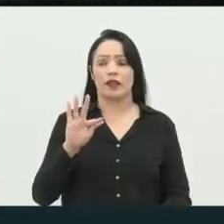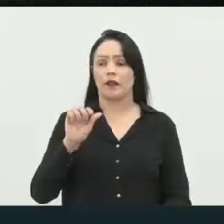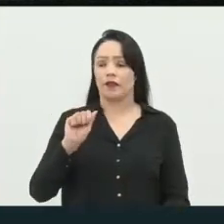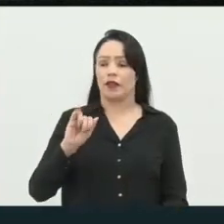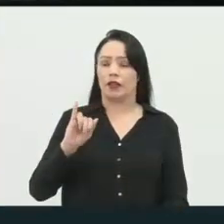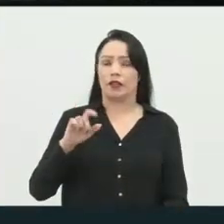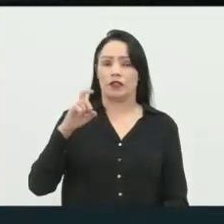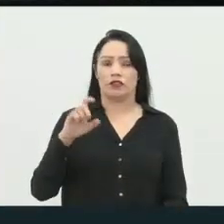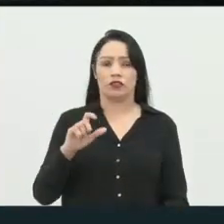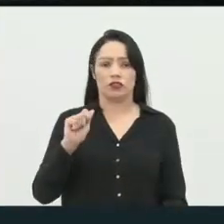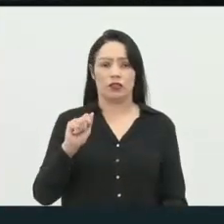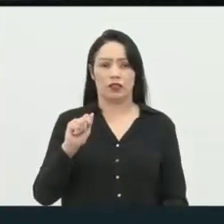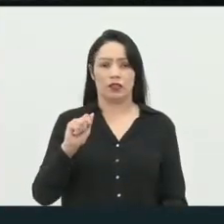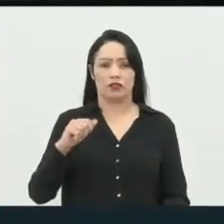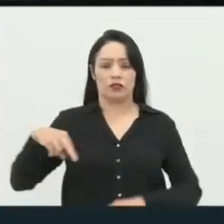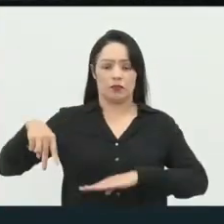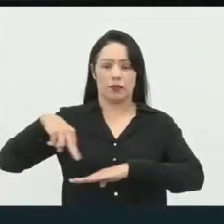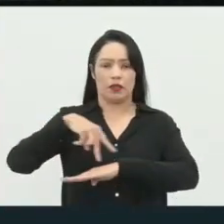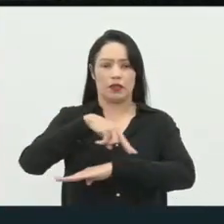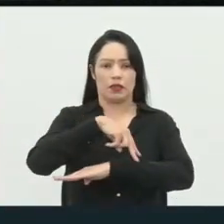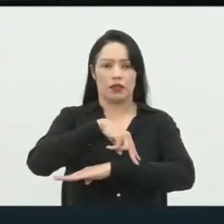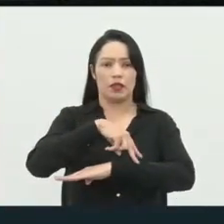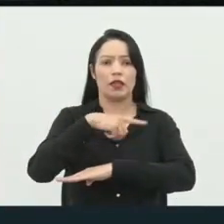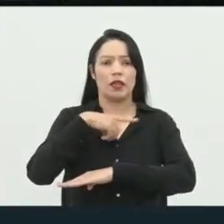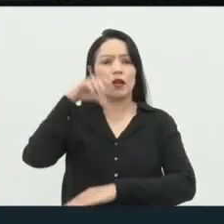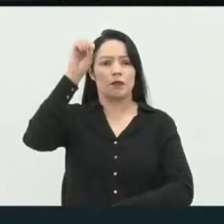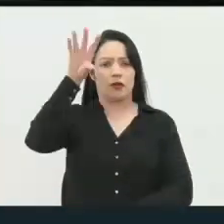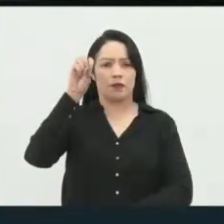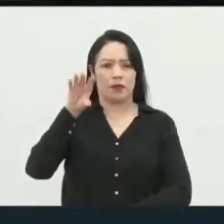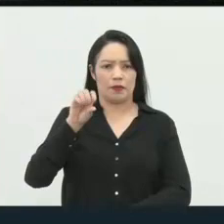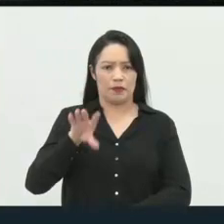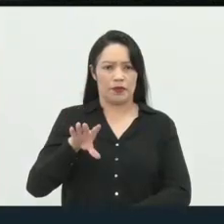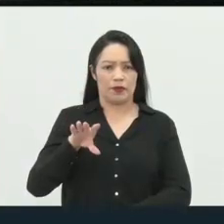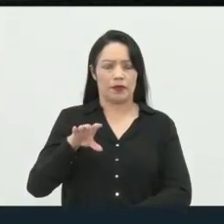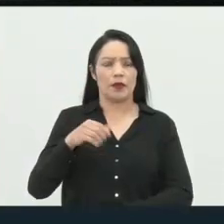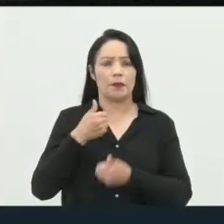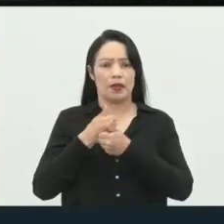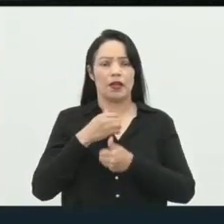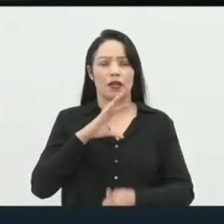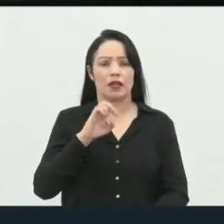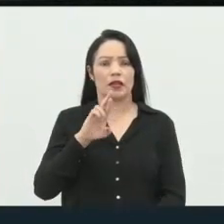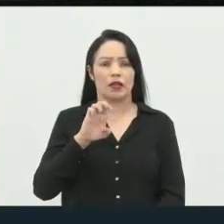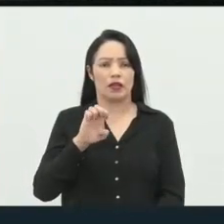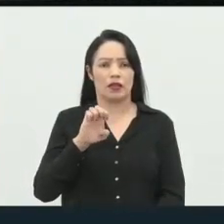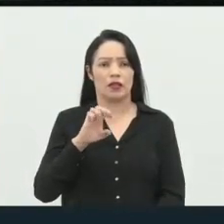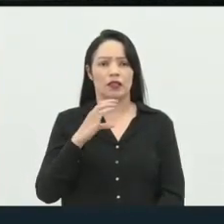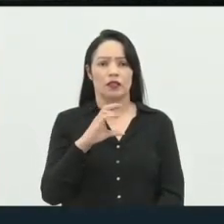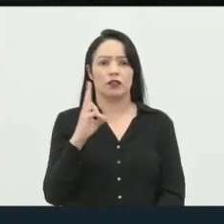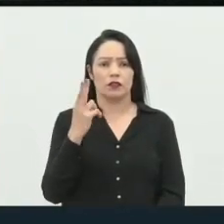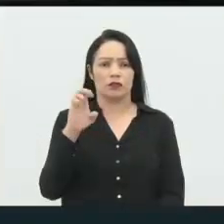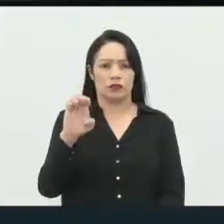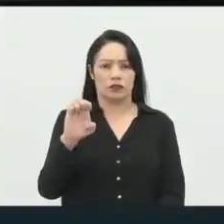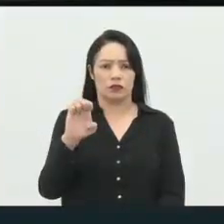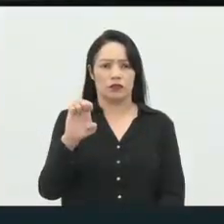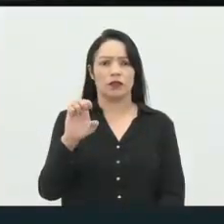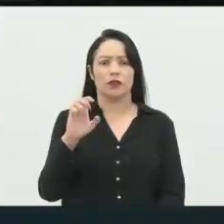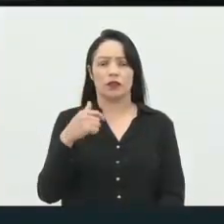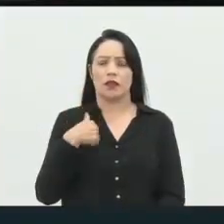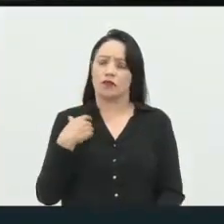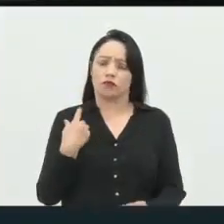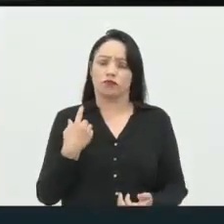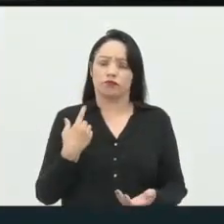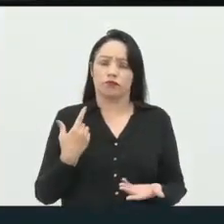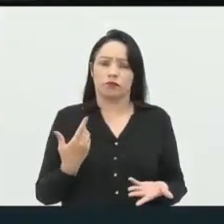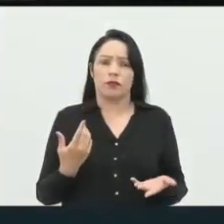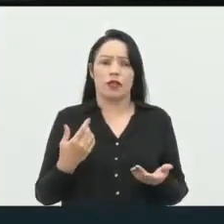o semáforo na frente da creche na Pedro de Souza Lopes lá na Vila Galvão e aí como eu sou de cumprir com a minha palavra